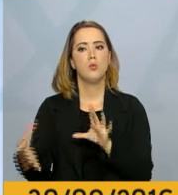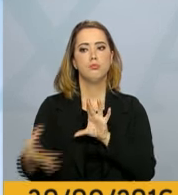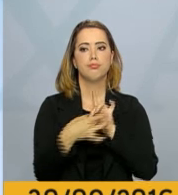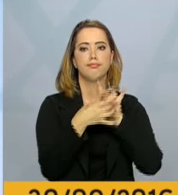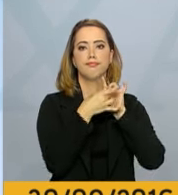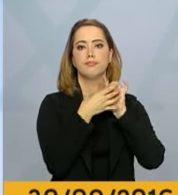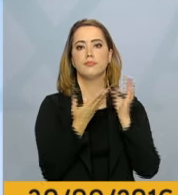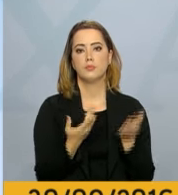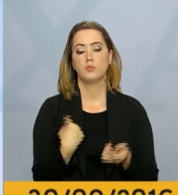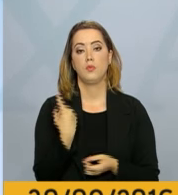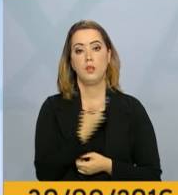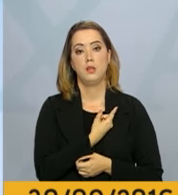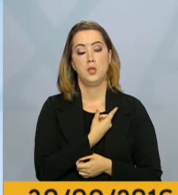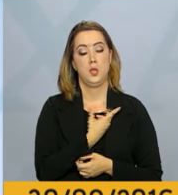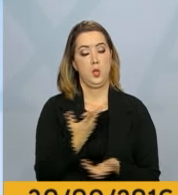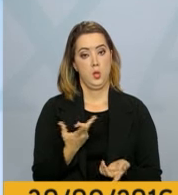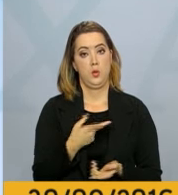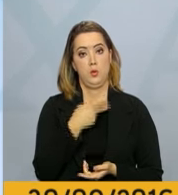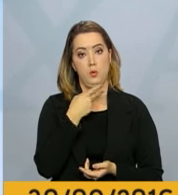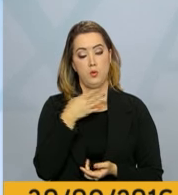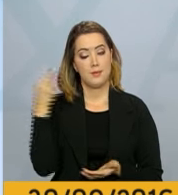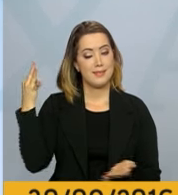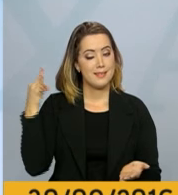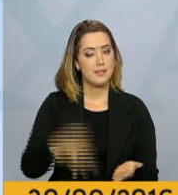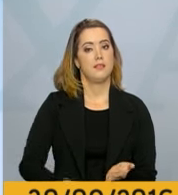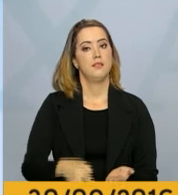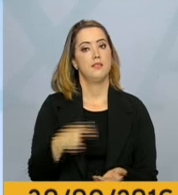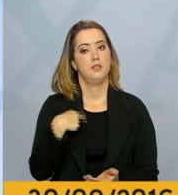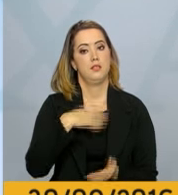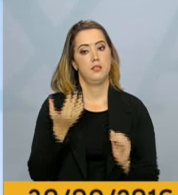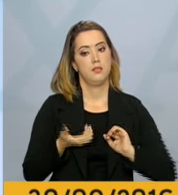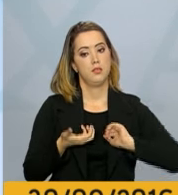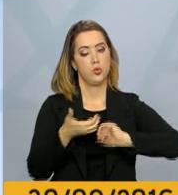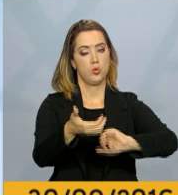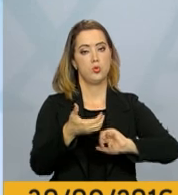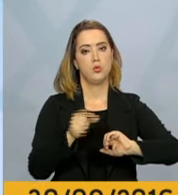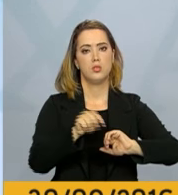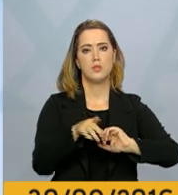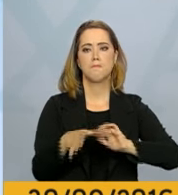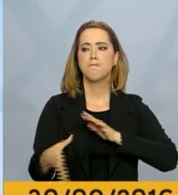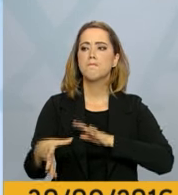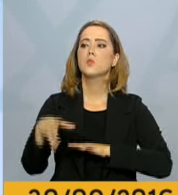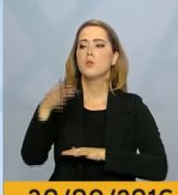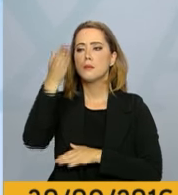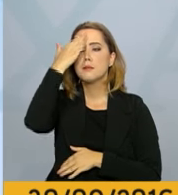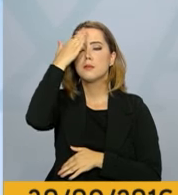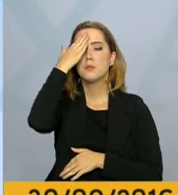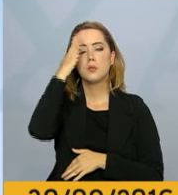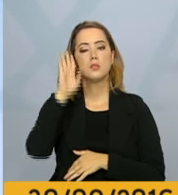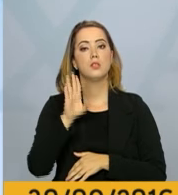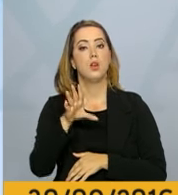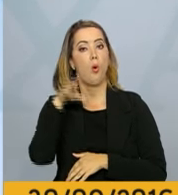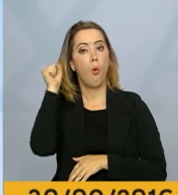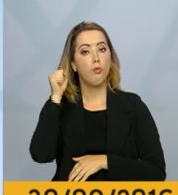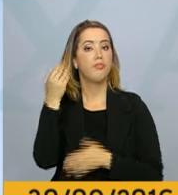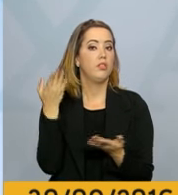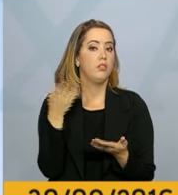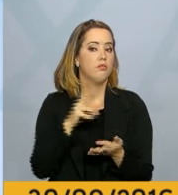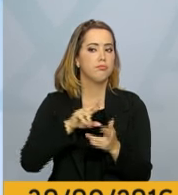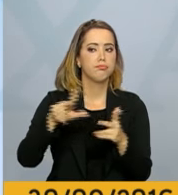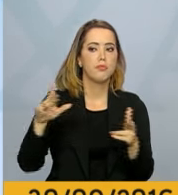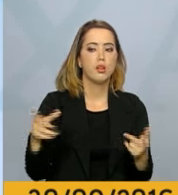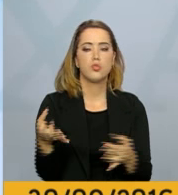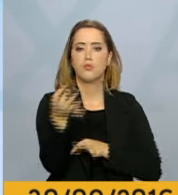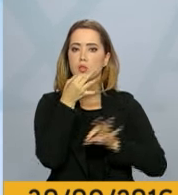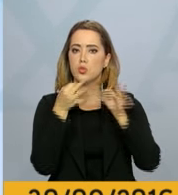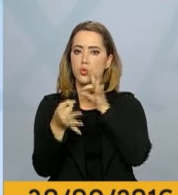Estou certo, nesse particular, de que o Congresso Nacional ouvirá as distintas opiniões sobre o novo ensino médio. Mesmo a base, a